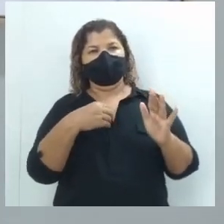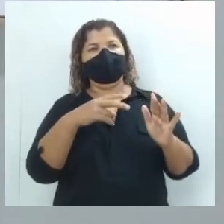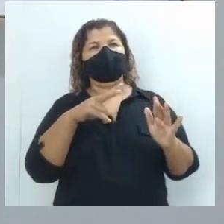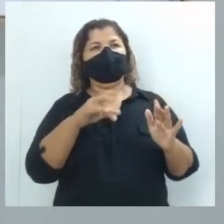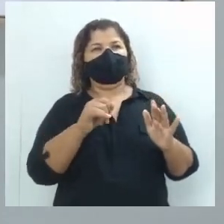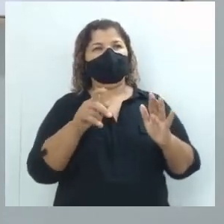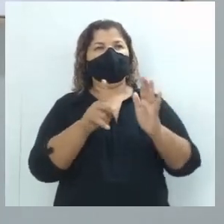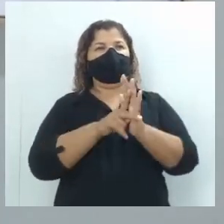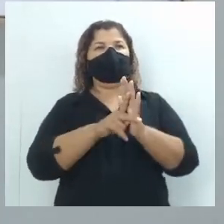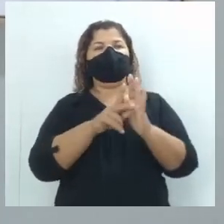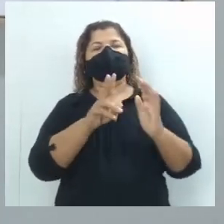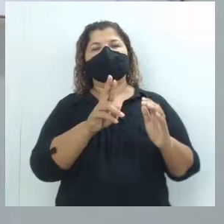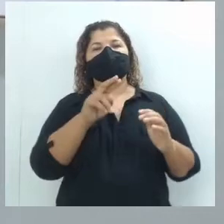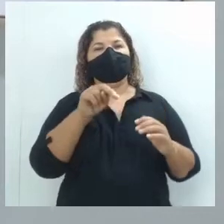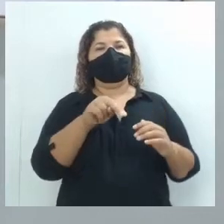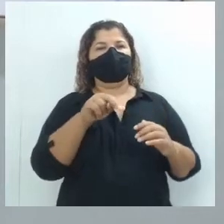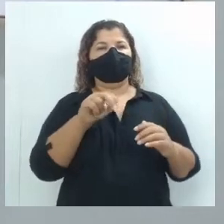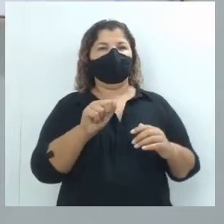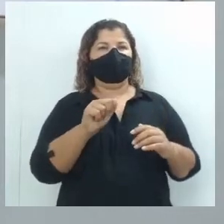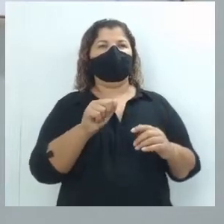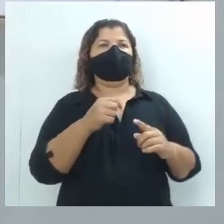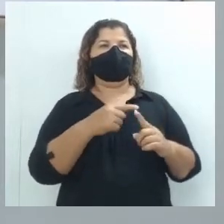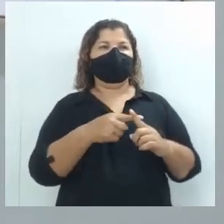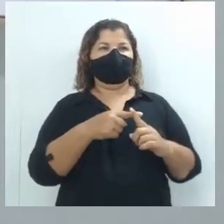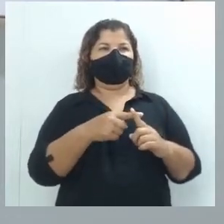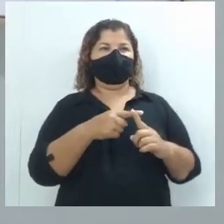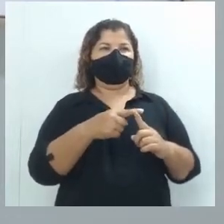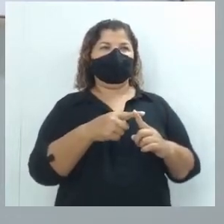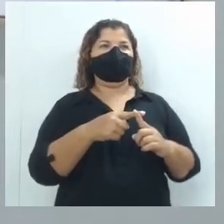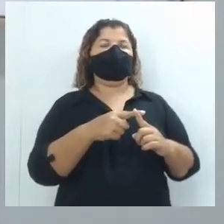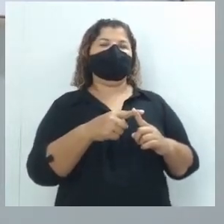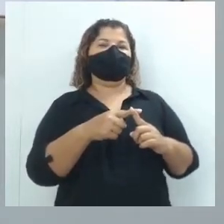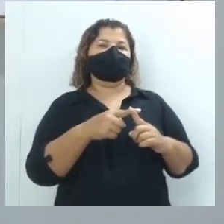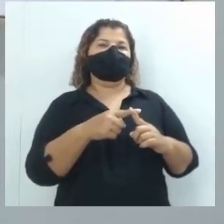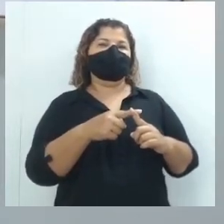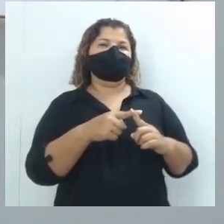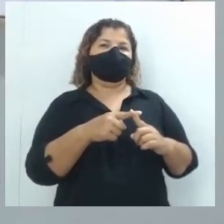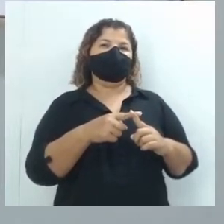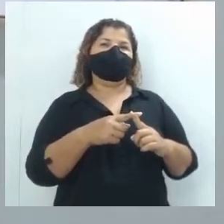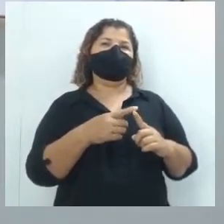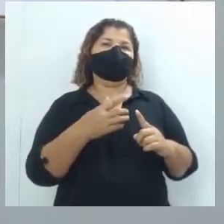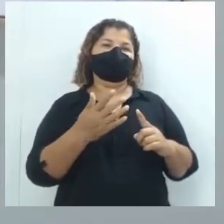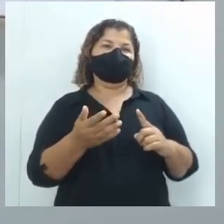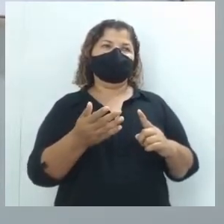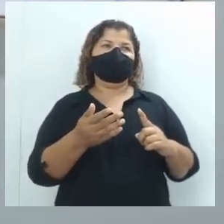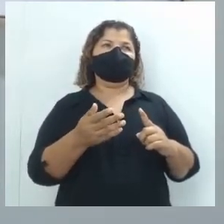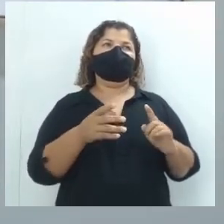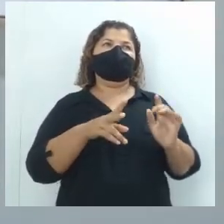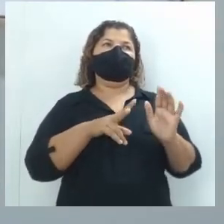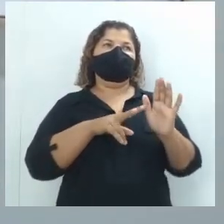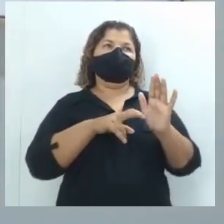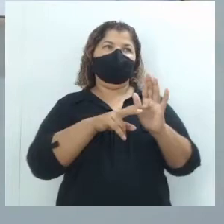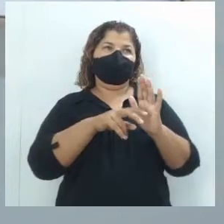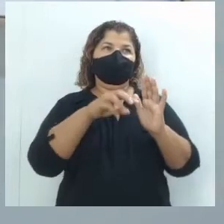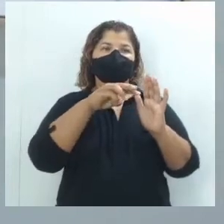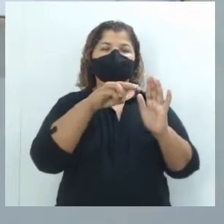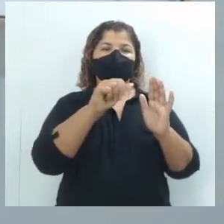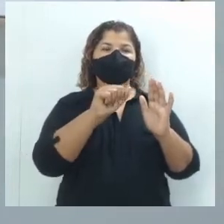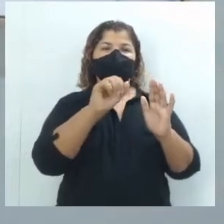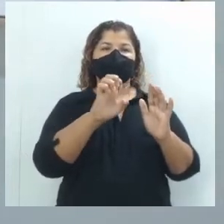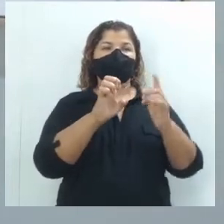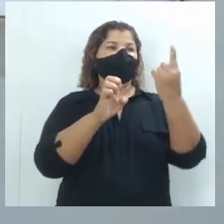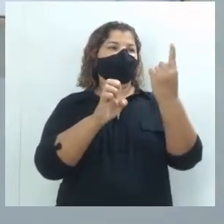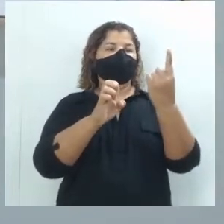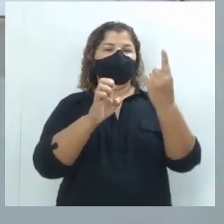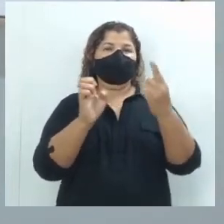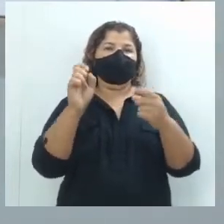seu próprio RNA positivo. Ou seja, quando o vírus mãe solta o RNA dentro